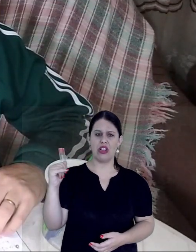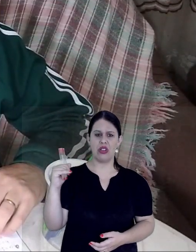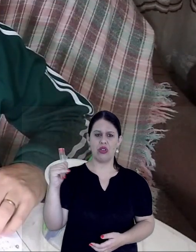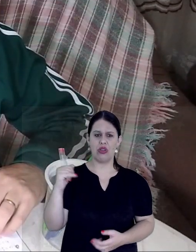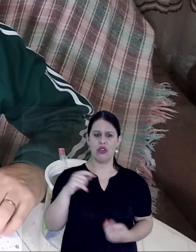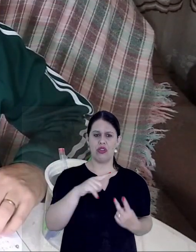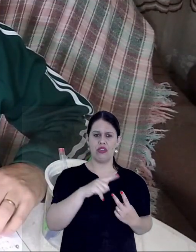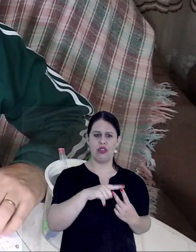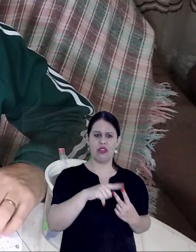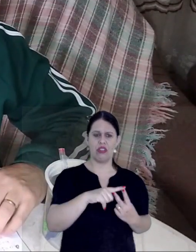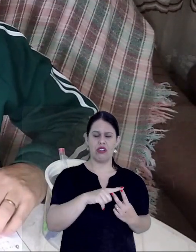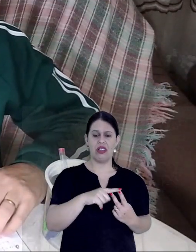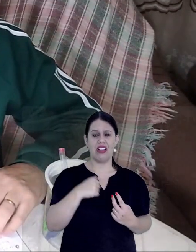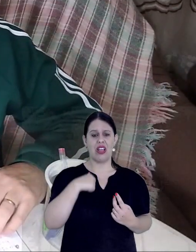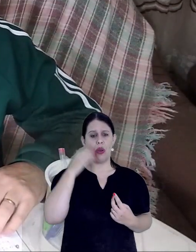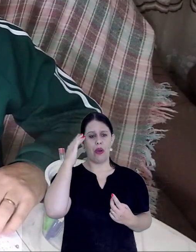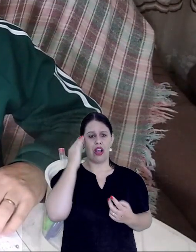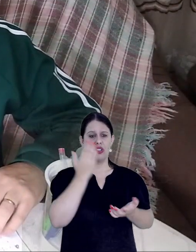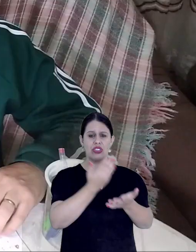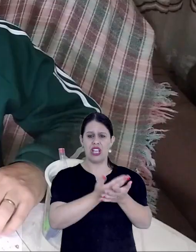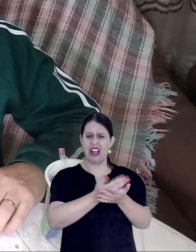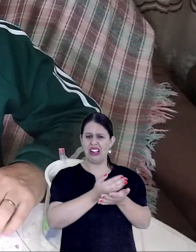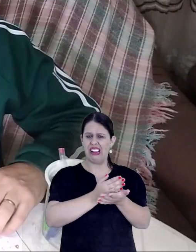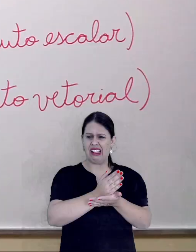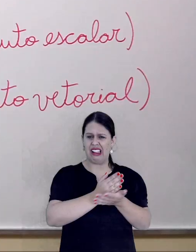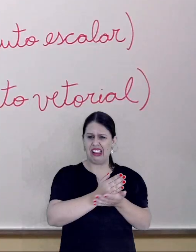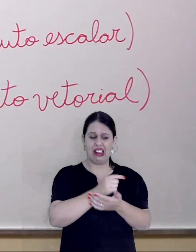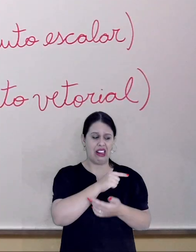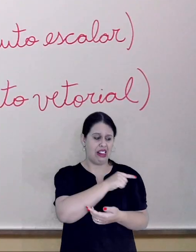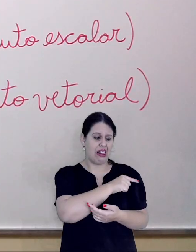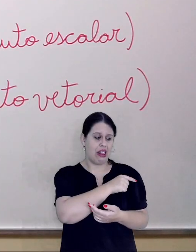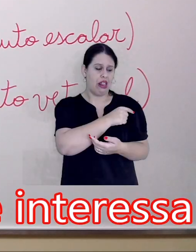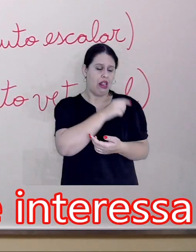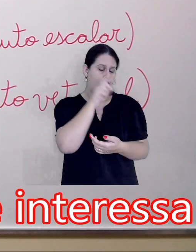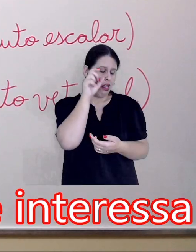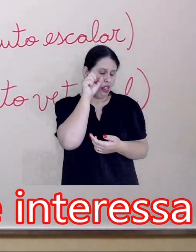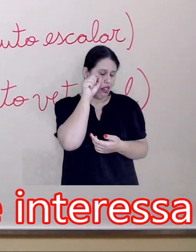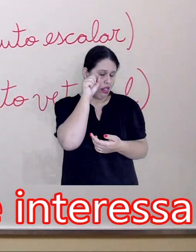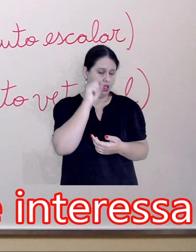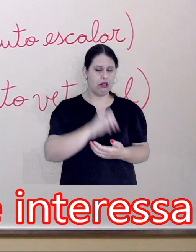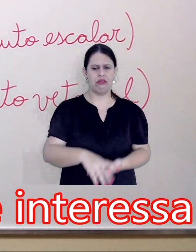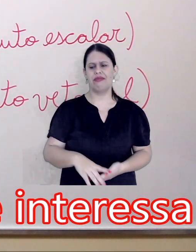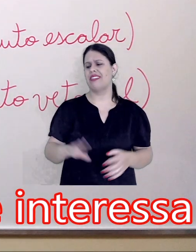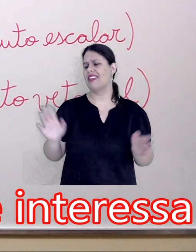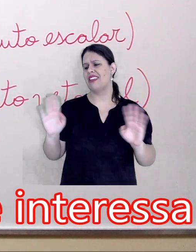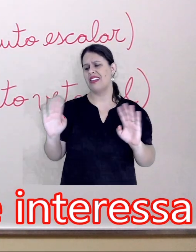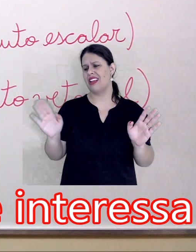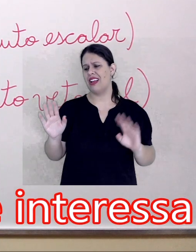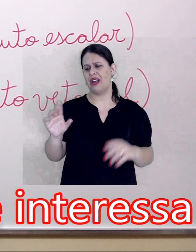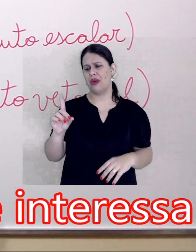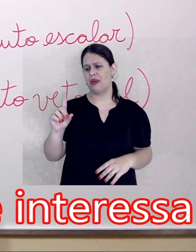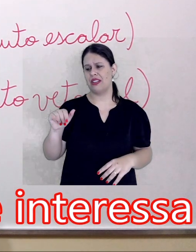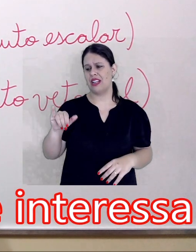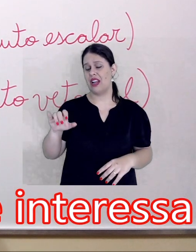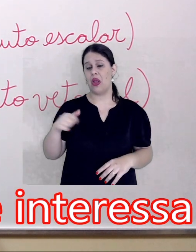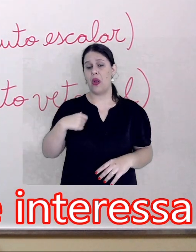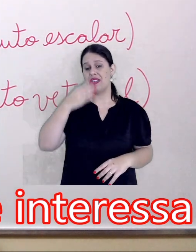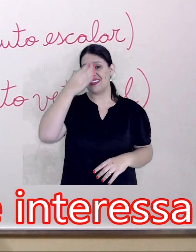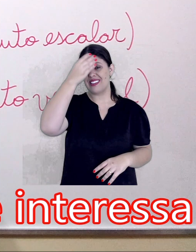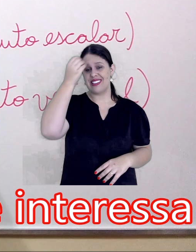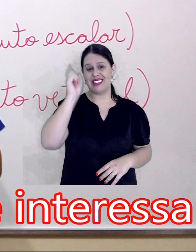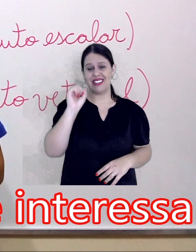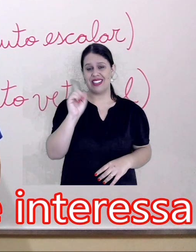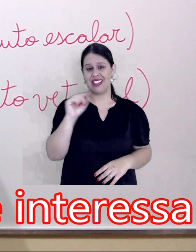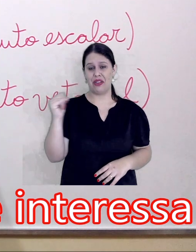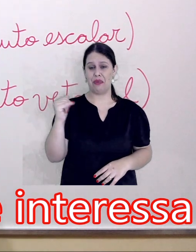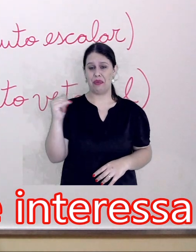vetores. Eu acho que a sua aula tá chata porque a colega tá dormindo. Não, Danielzinho, não. Eu não esqueci de